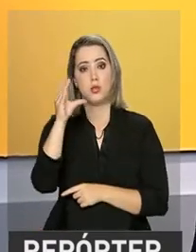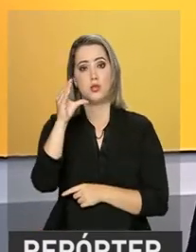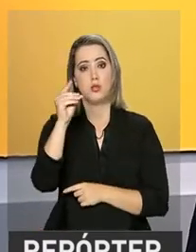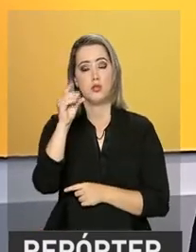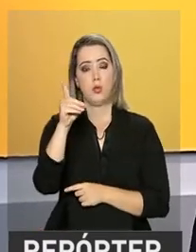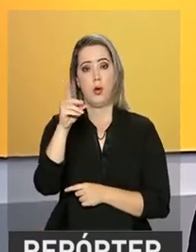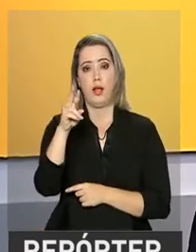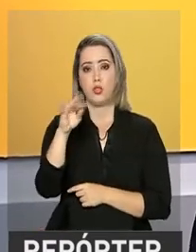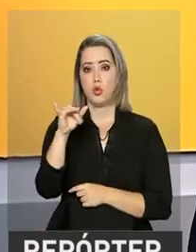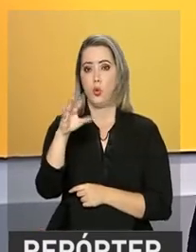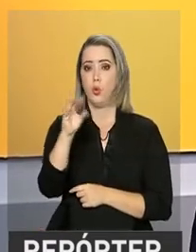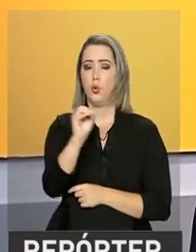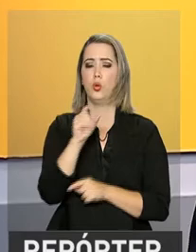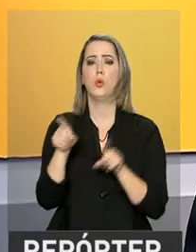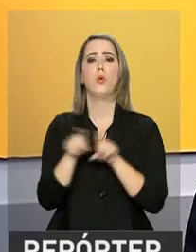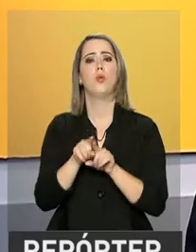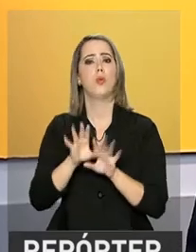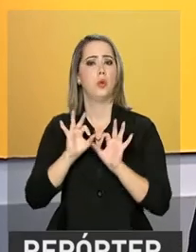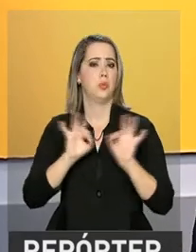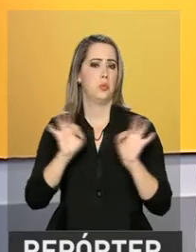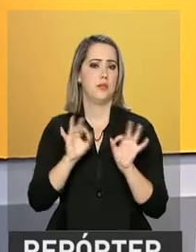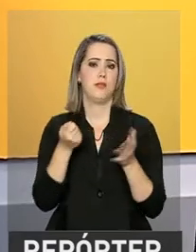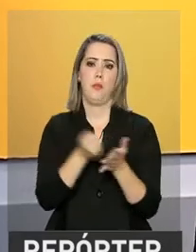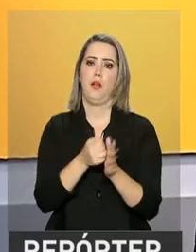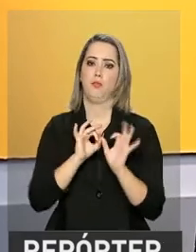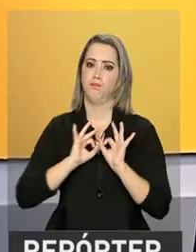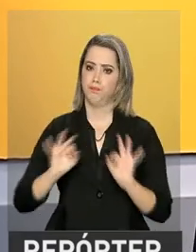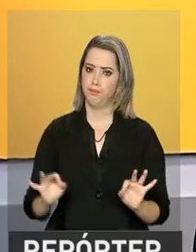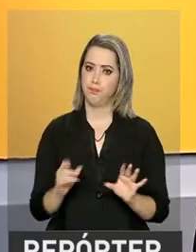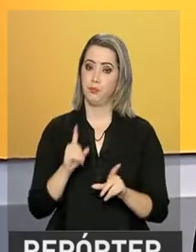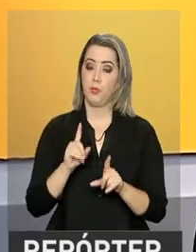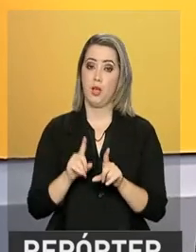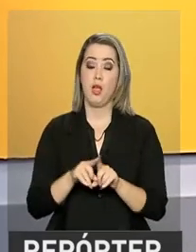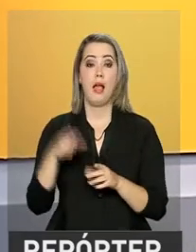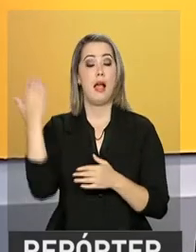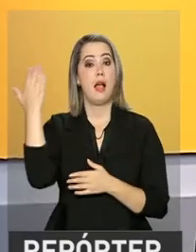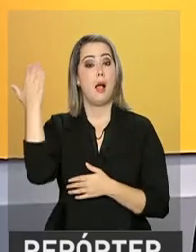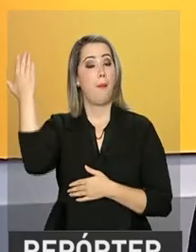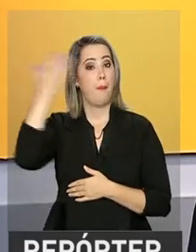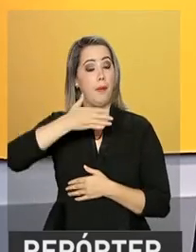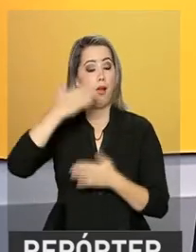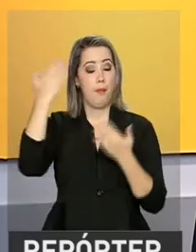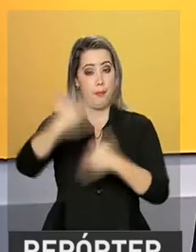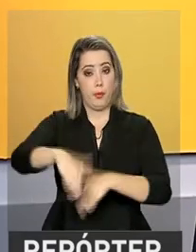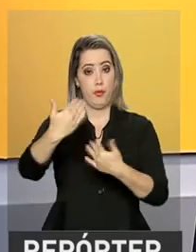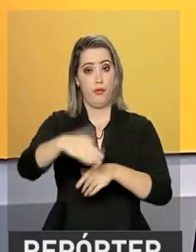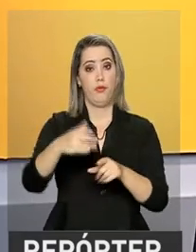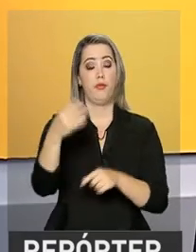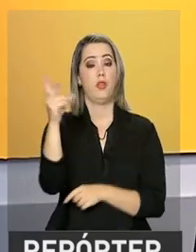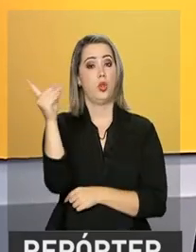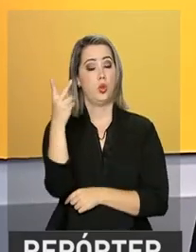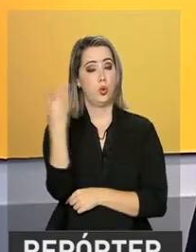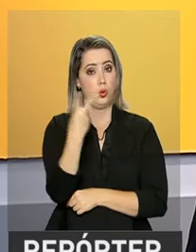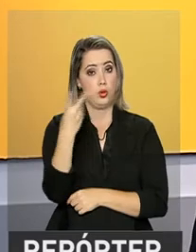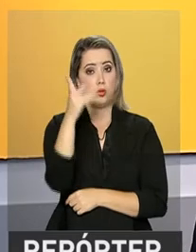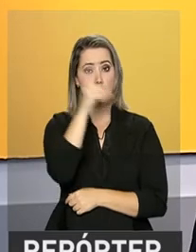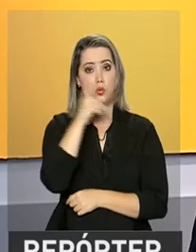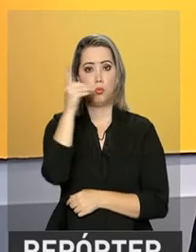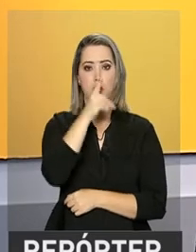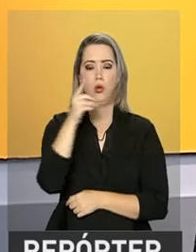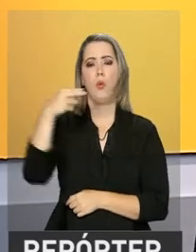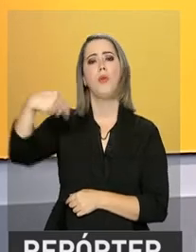do governo estão isentos de pagar as provas serão realizadas em dois domingos no mês de novembro